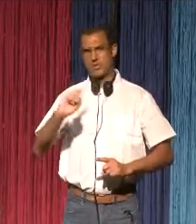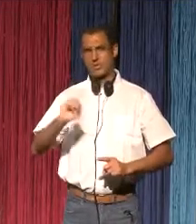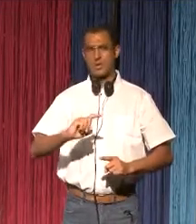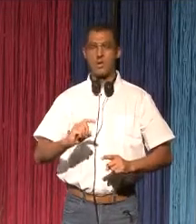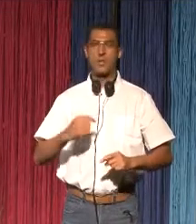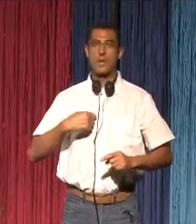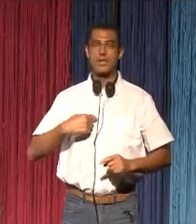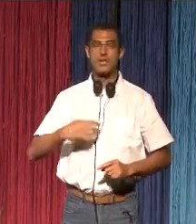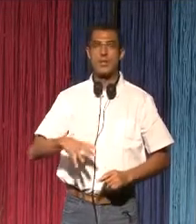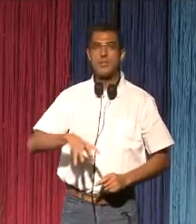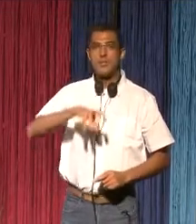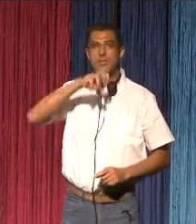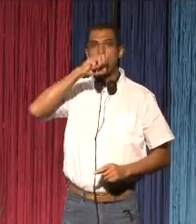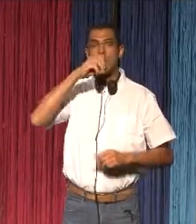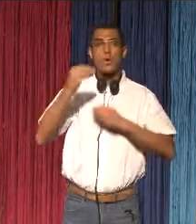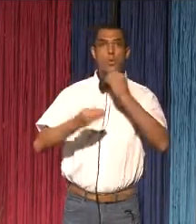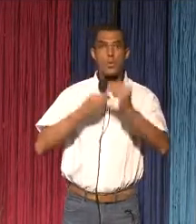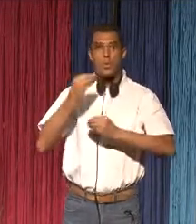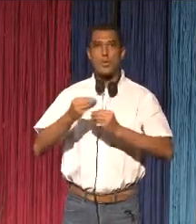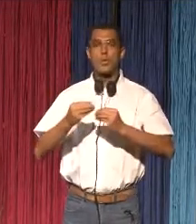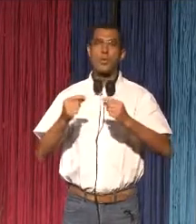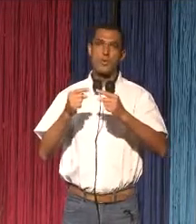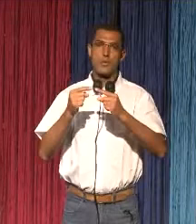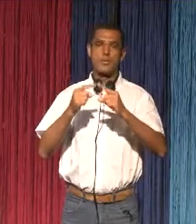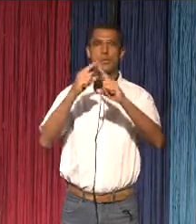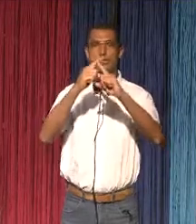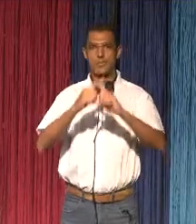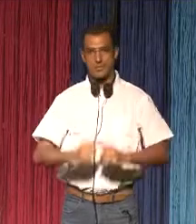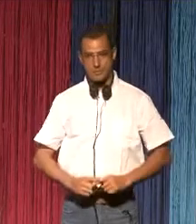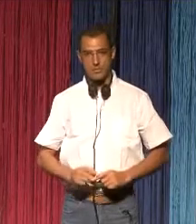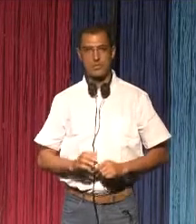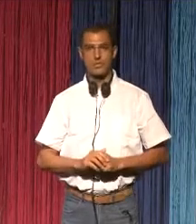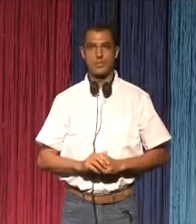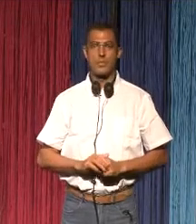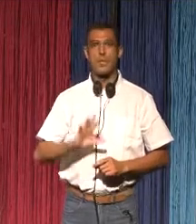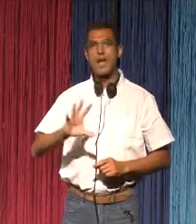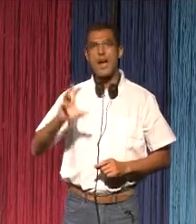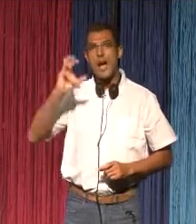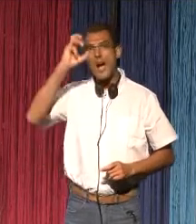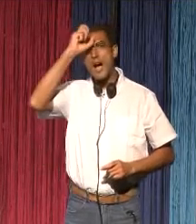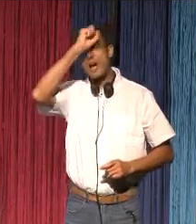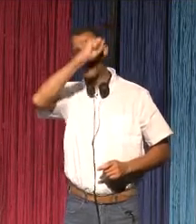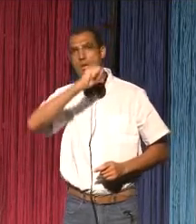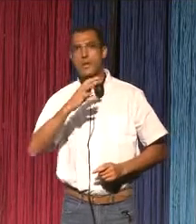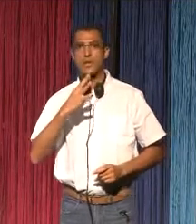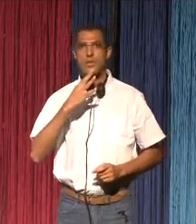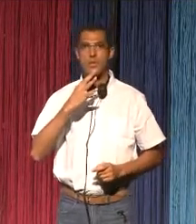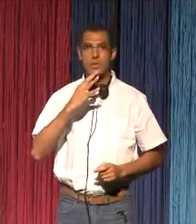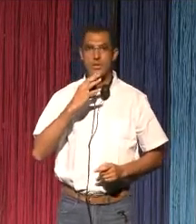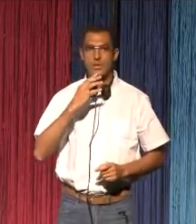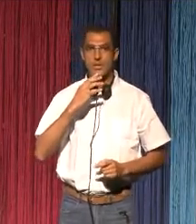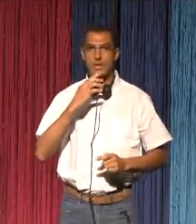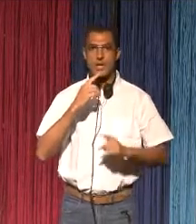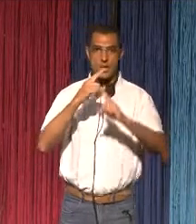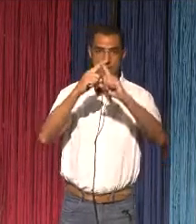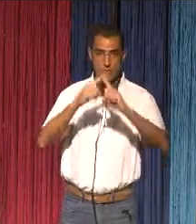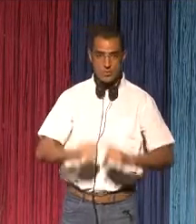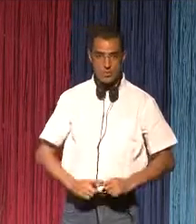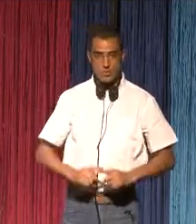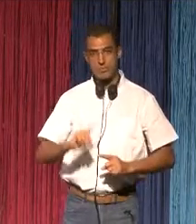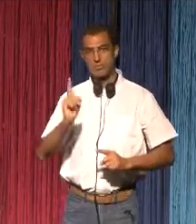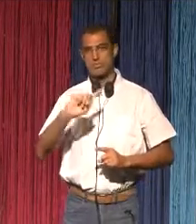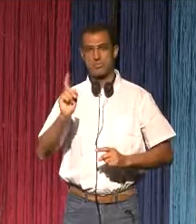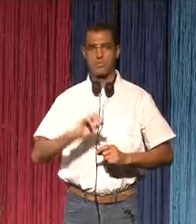tipos. Aprender e conhecer não são jogos. As formas de aprender e conhecer são